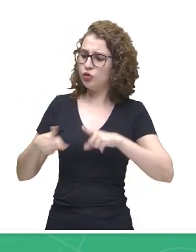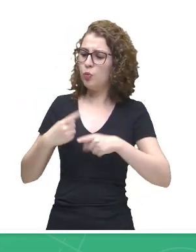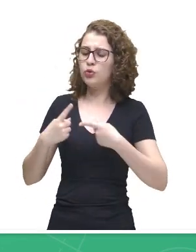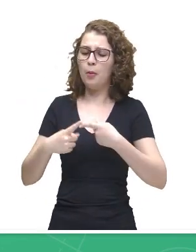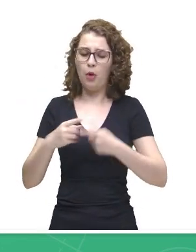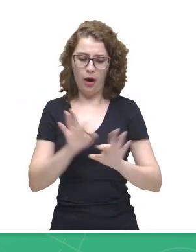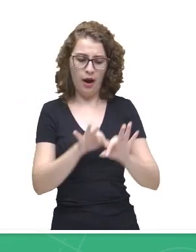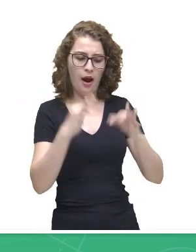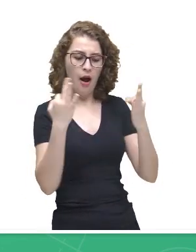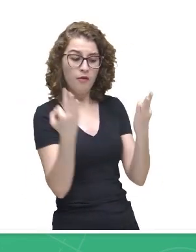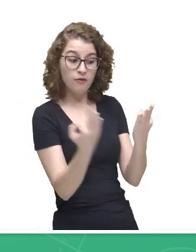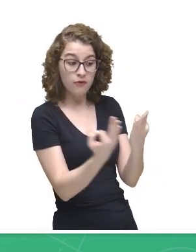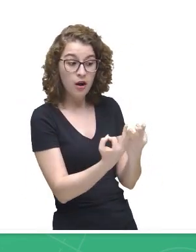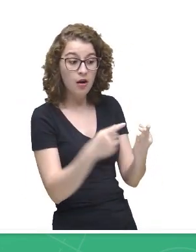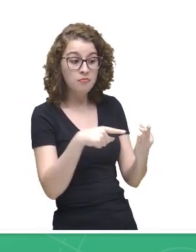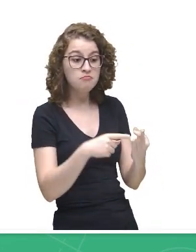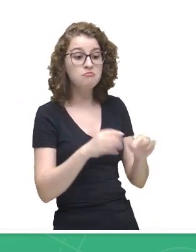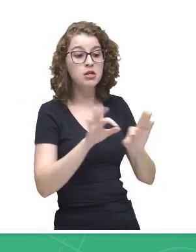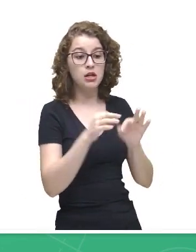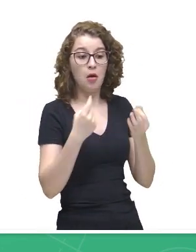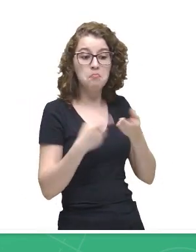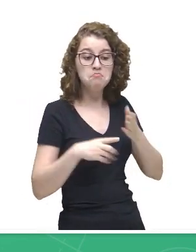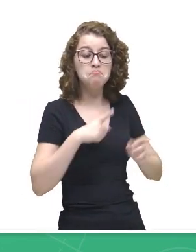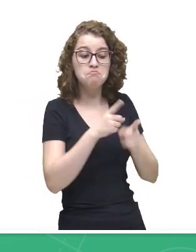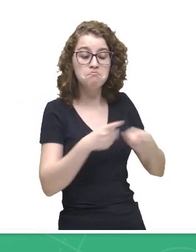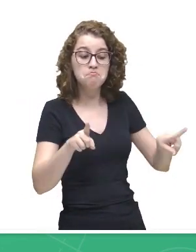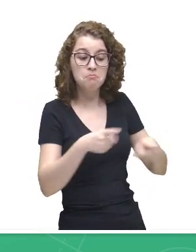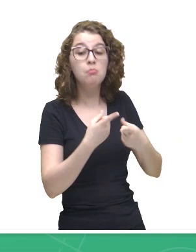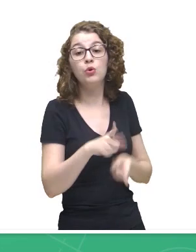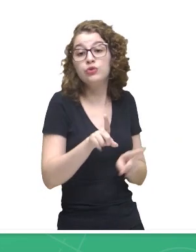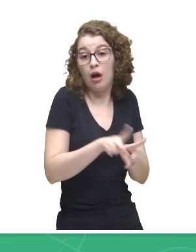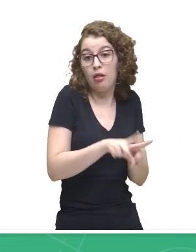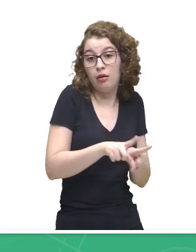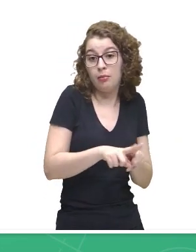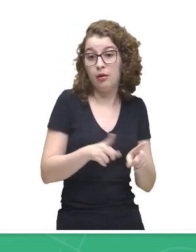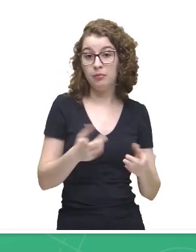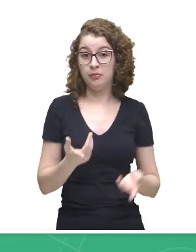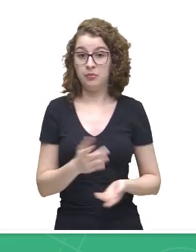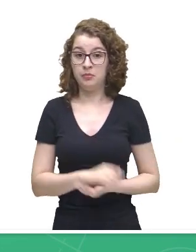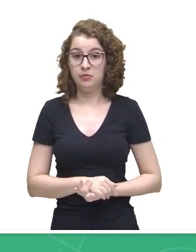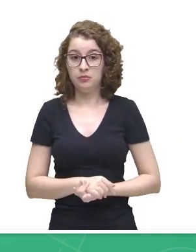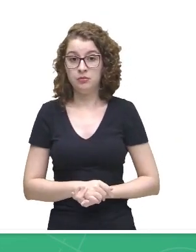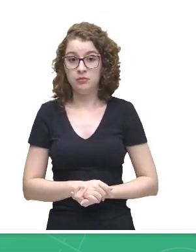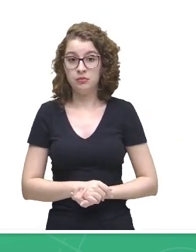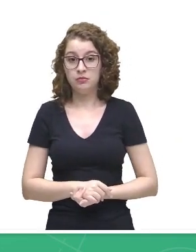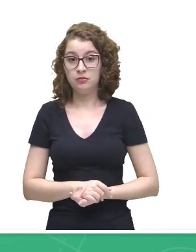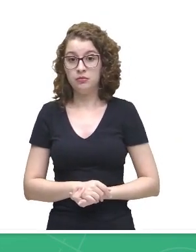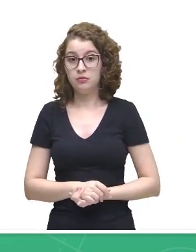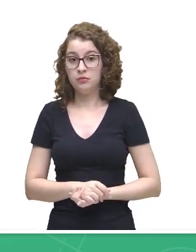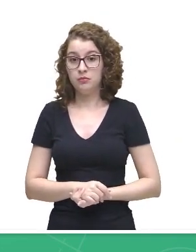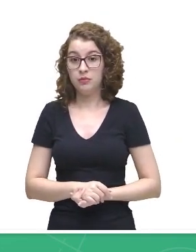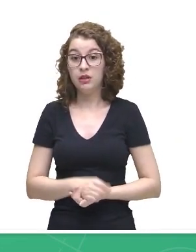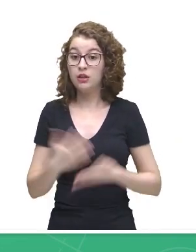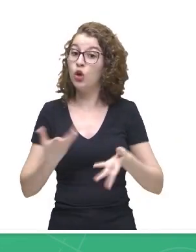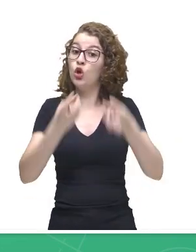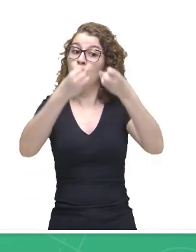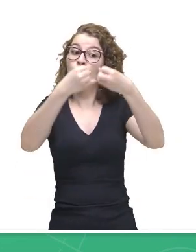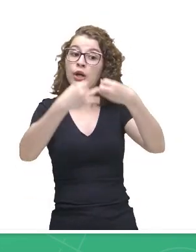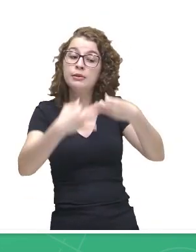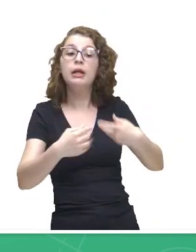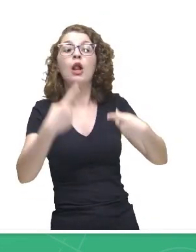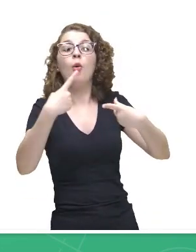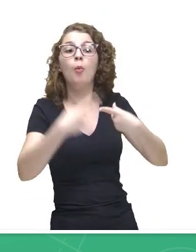cresceu em uma família musical. Isso quer dizer que eu estou dando uma explicação, estou dizendo por que ela gosta tanto de música, né? Então, a família